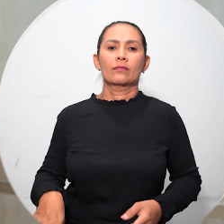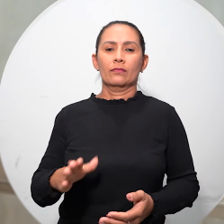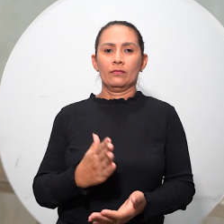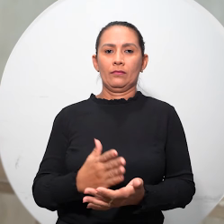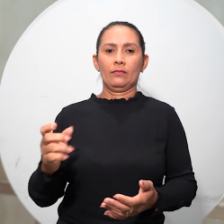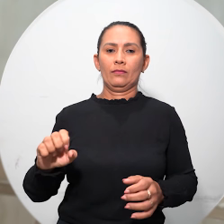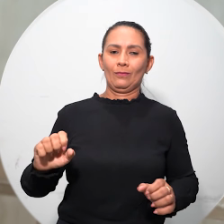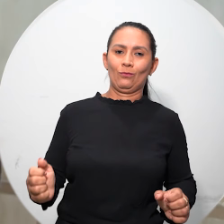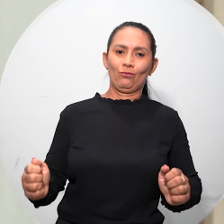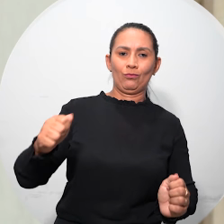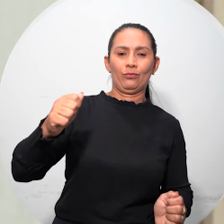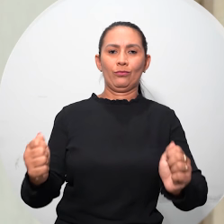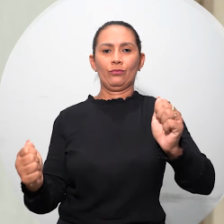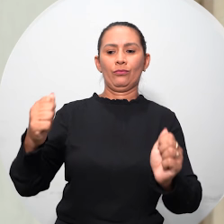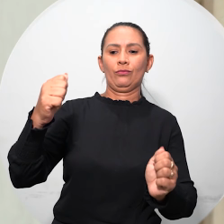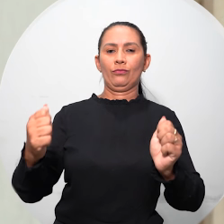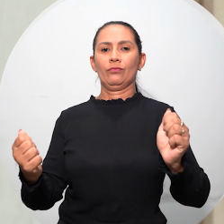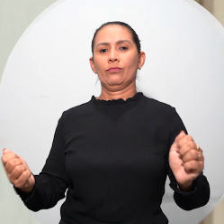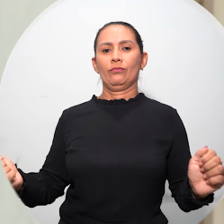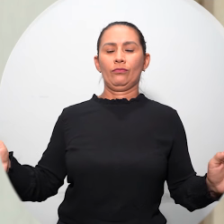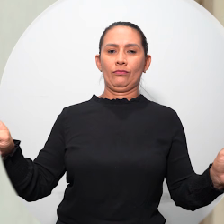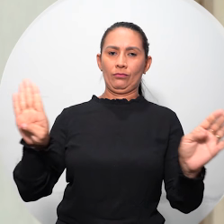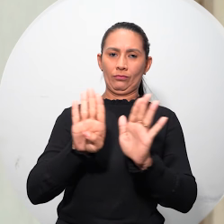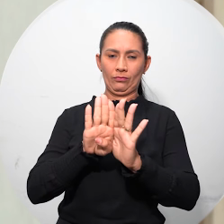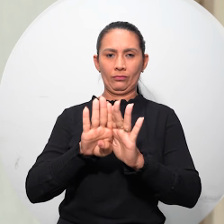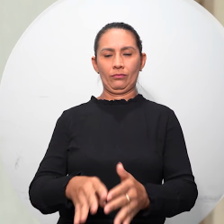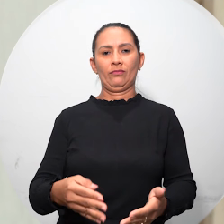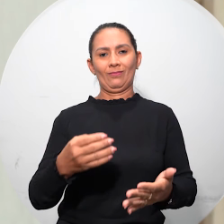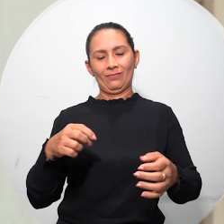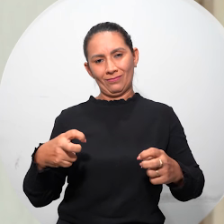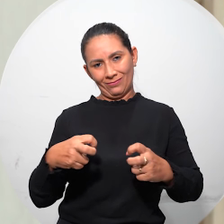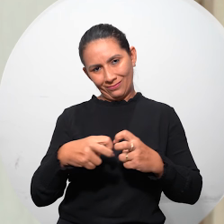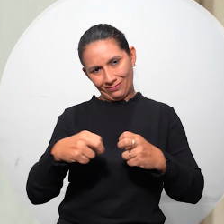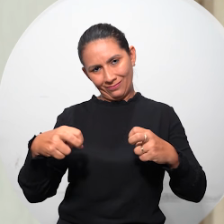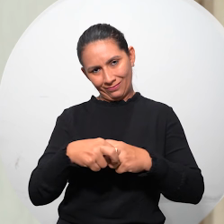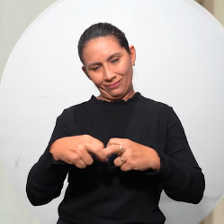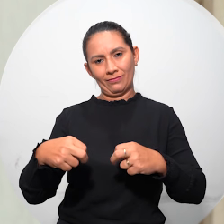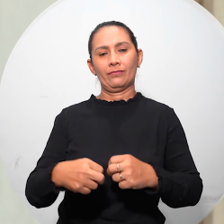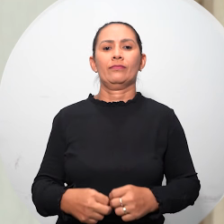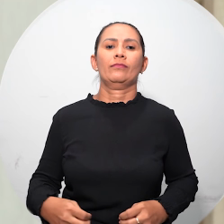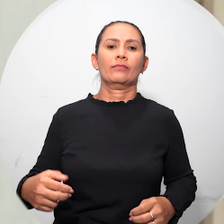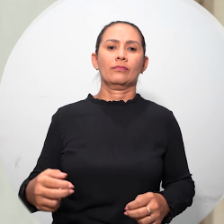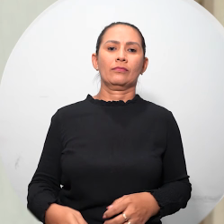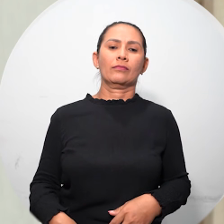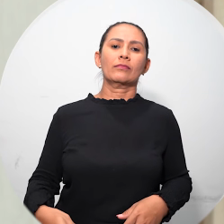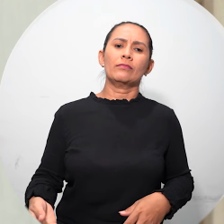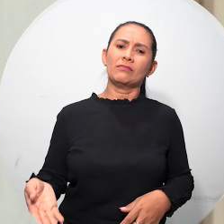Pacamon sempre foi um faz de tudo. Então, Eu acho que eu, com idade